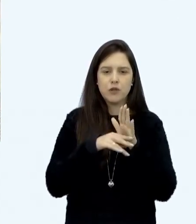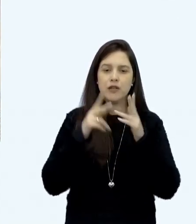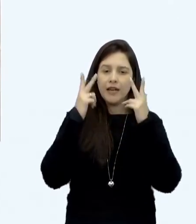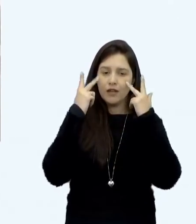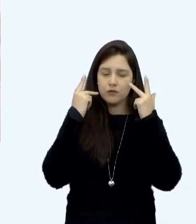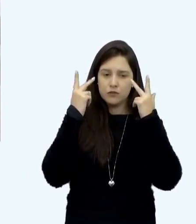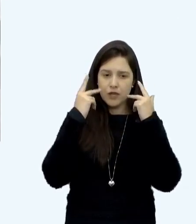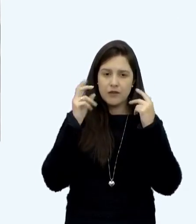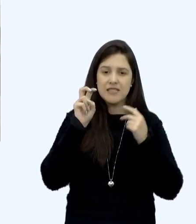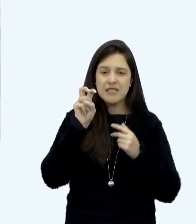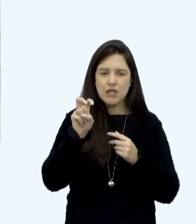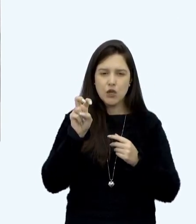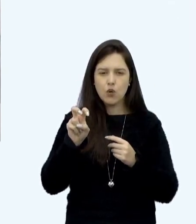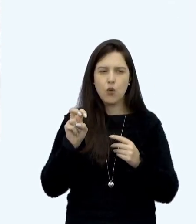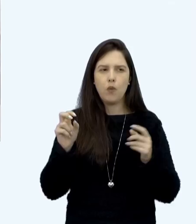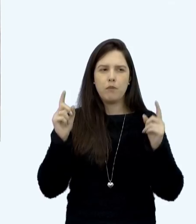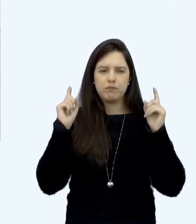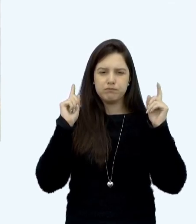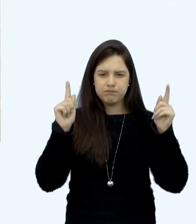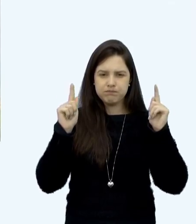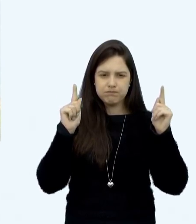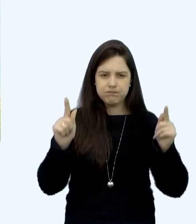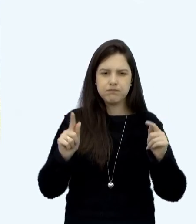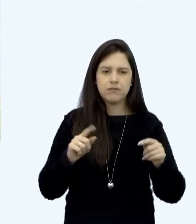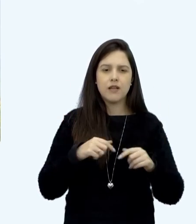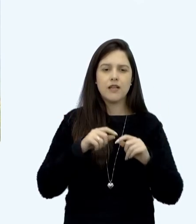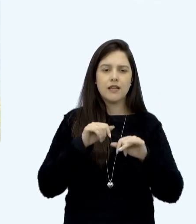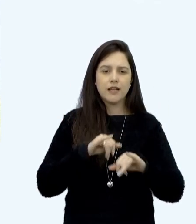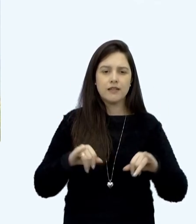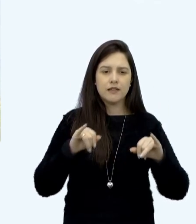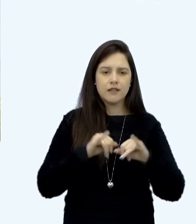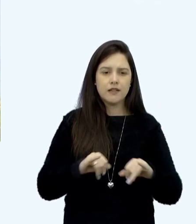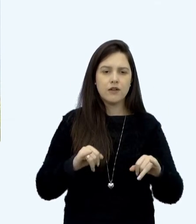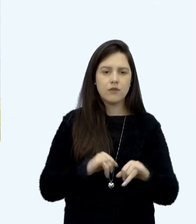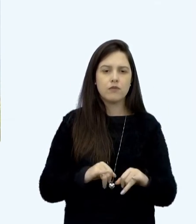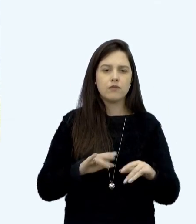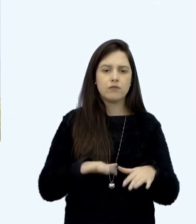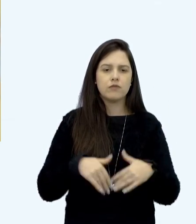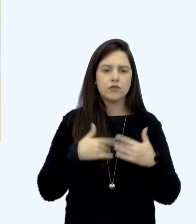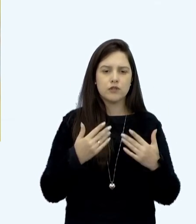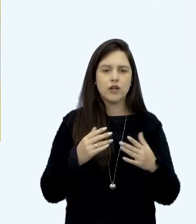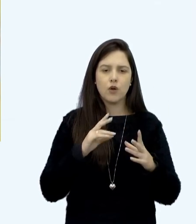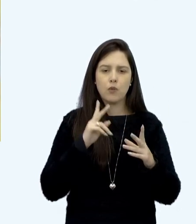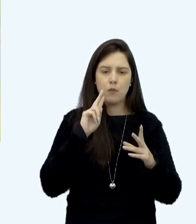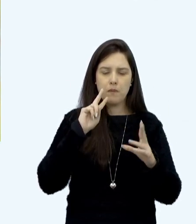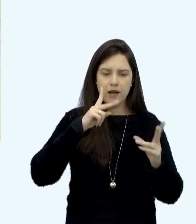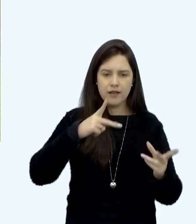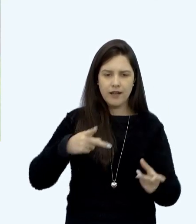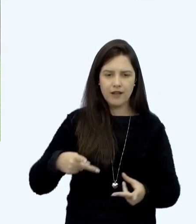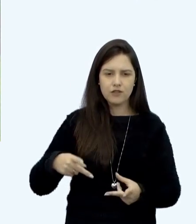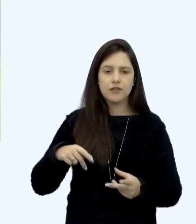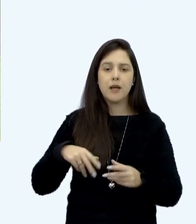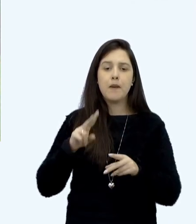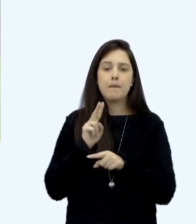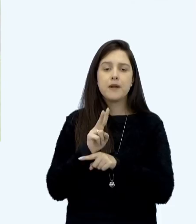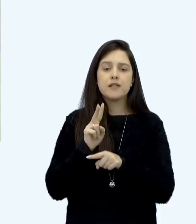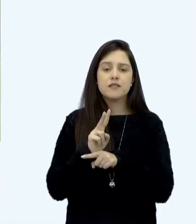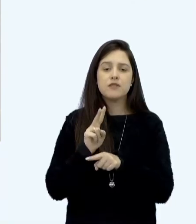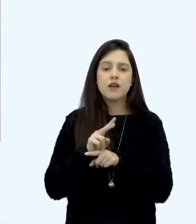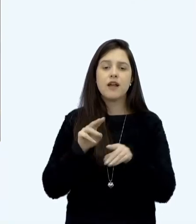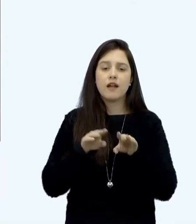e 5 manifestações culturais declaradas Patrimônio Imaterial da Humanidade. Preservar e valorizar